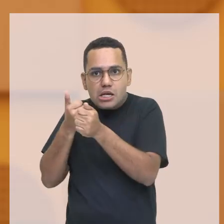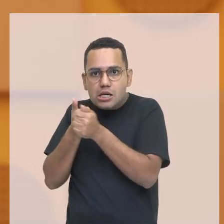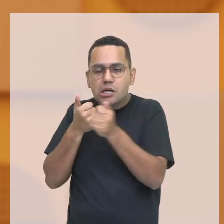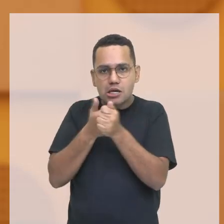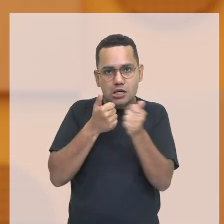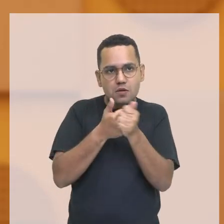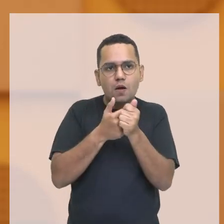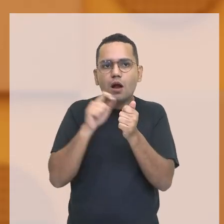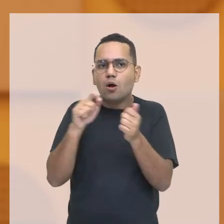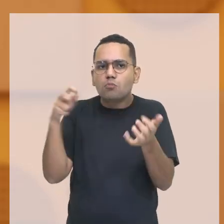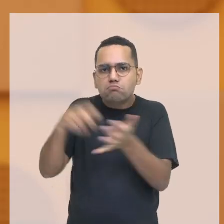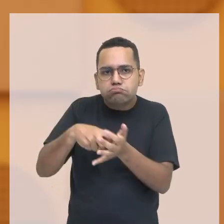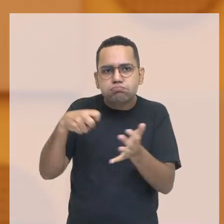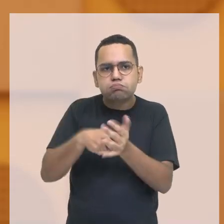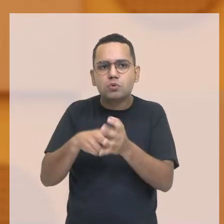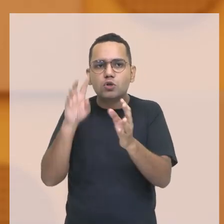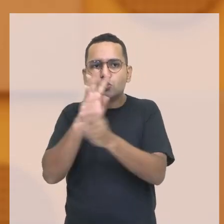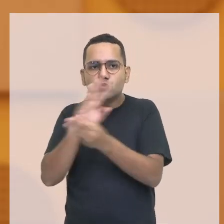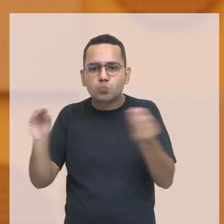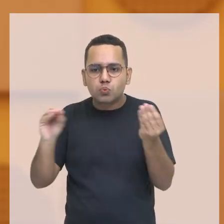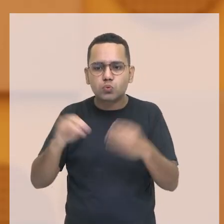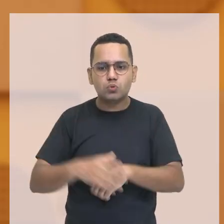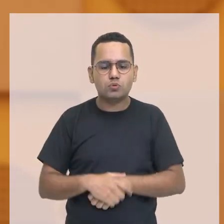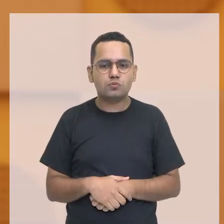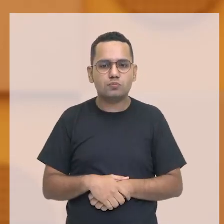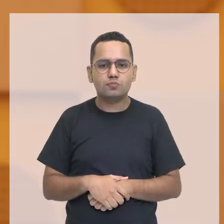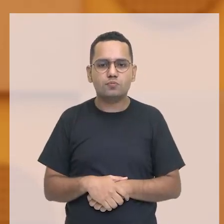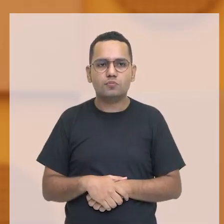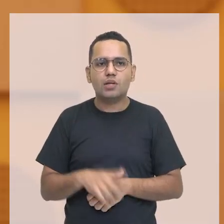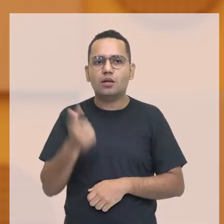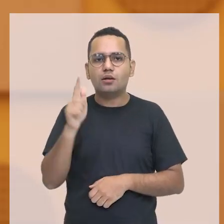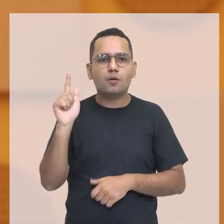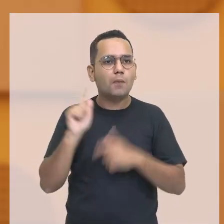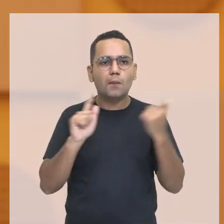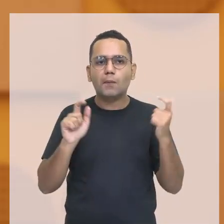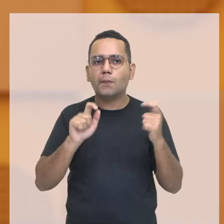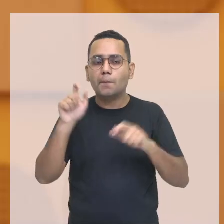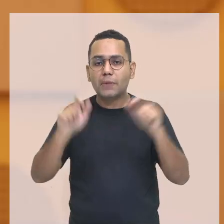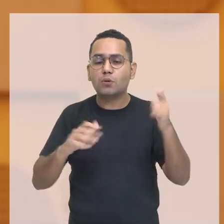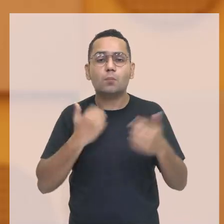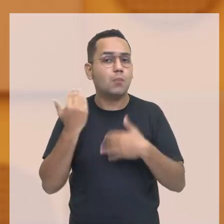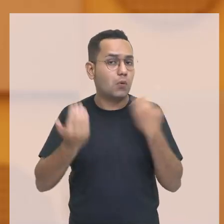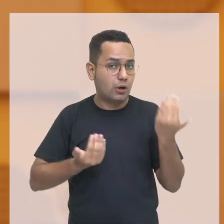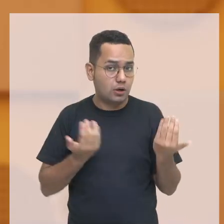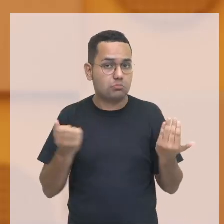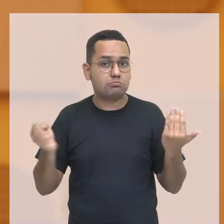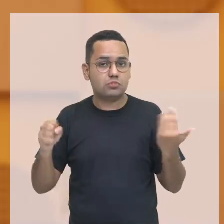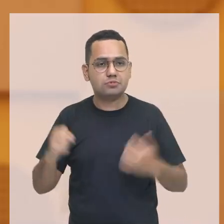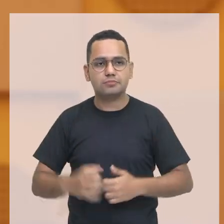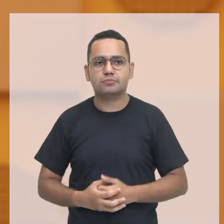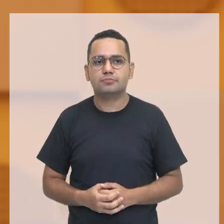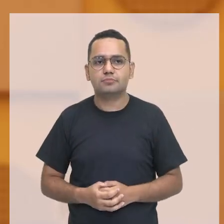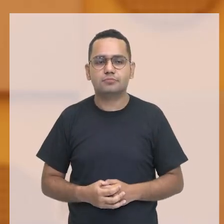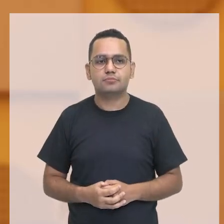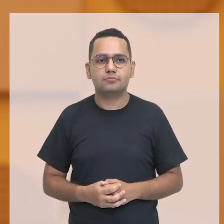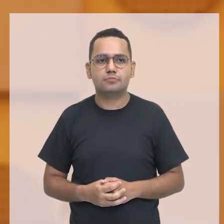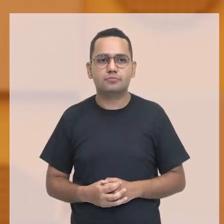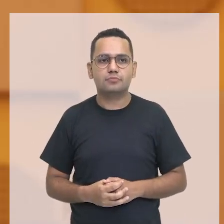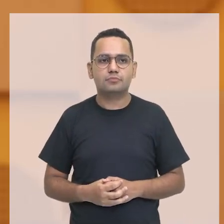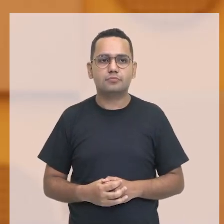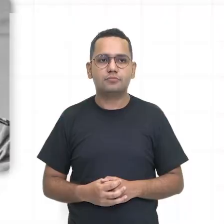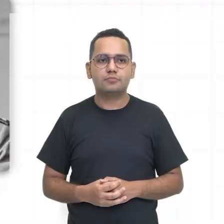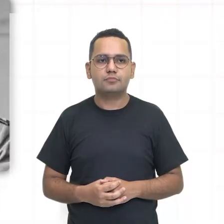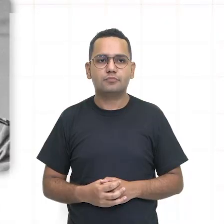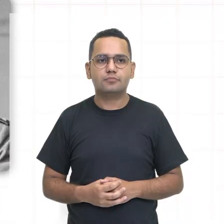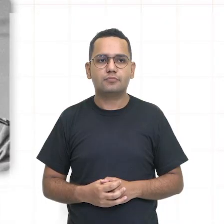torturados, expulsos, muitas vezes também eram levados à morte, certo? Quais eram as políticas do regime